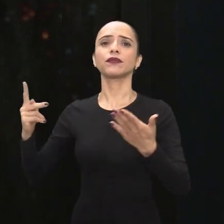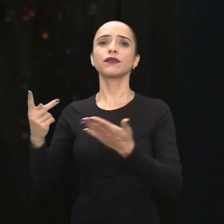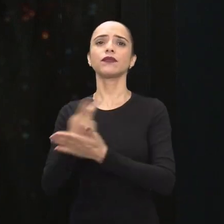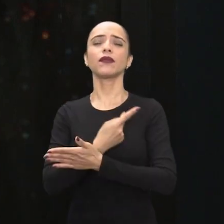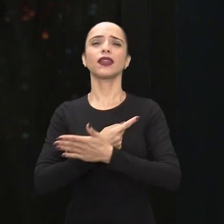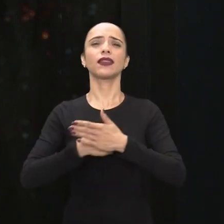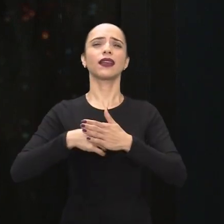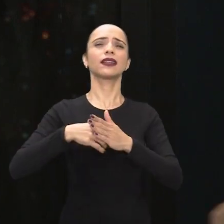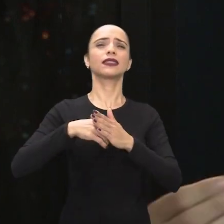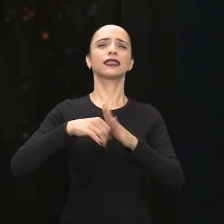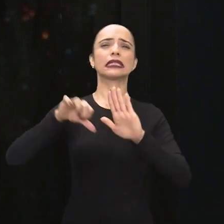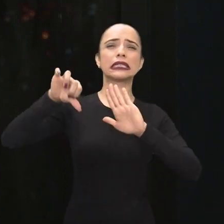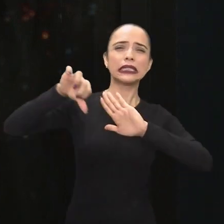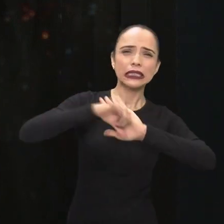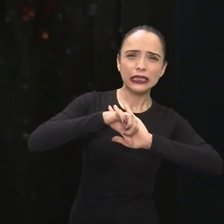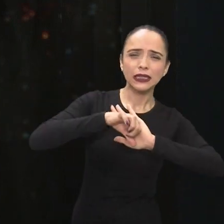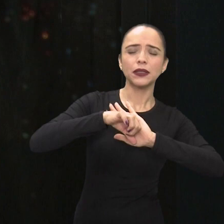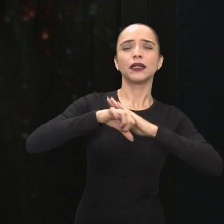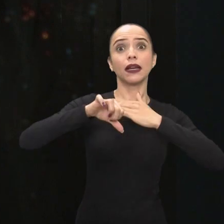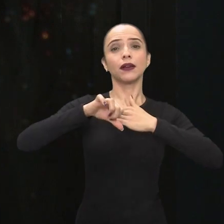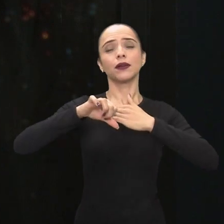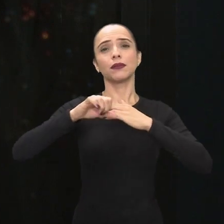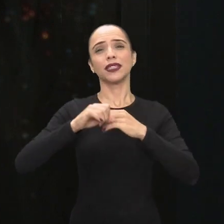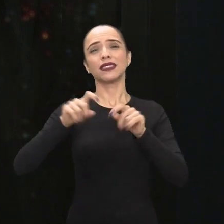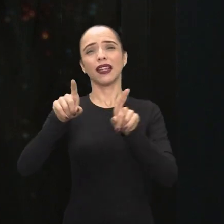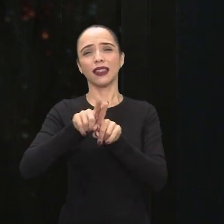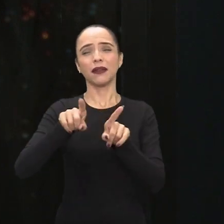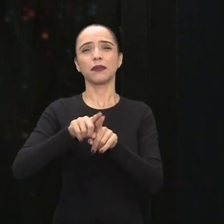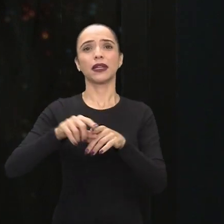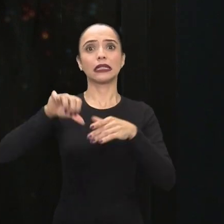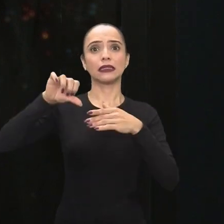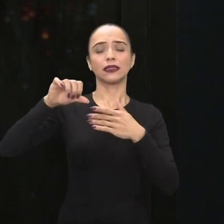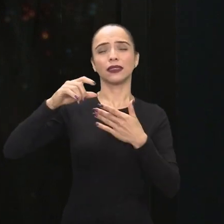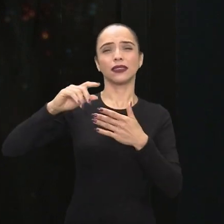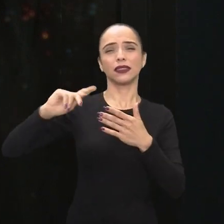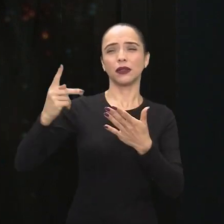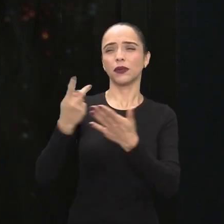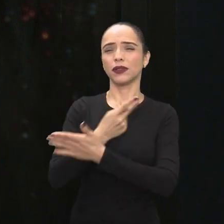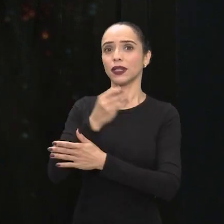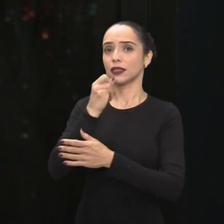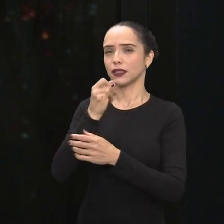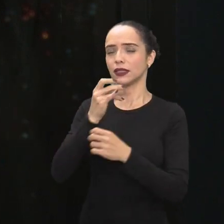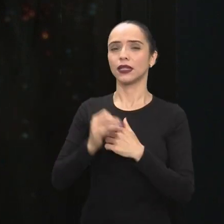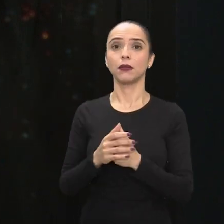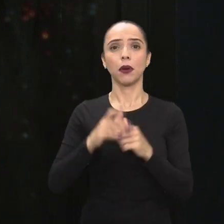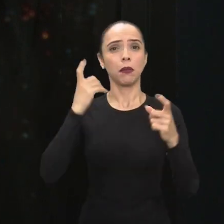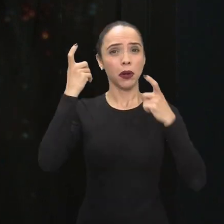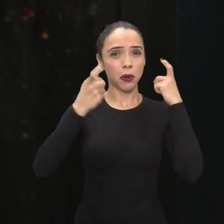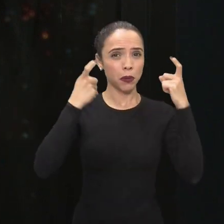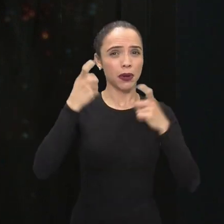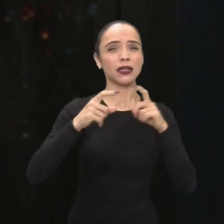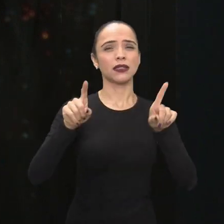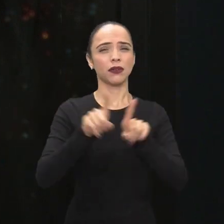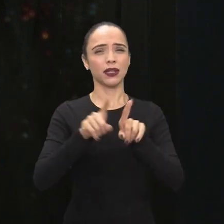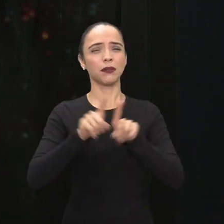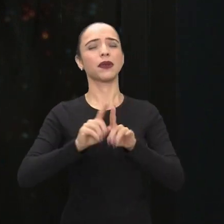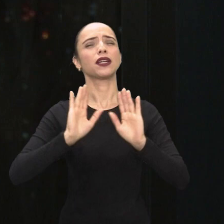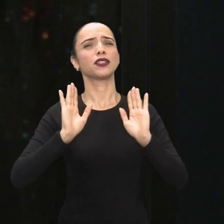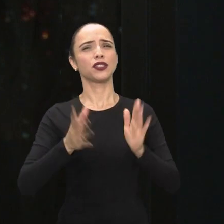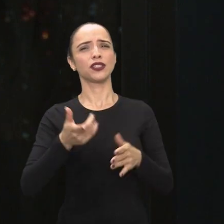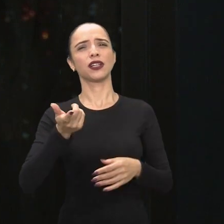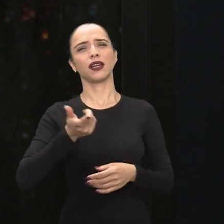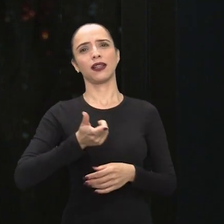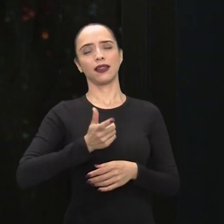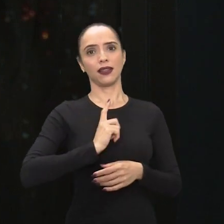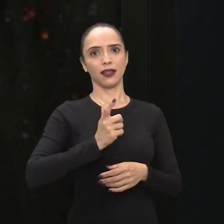alguns crimes mais outros crimes e e uma preocupação que eu acho que e até trazendo